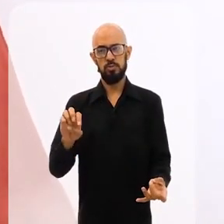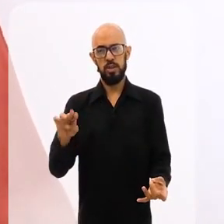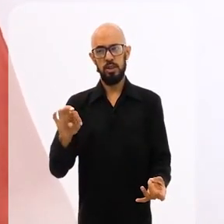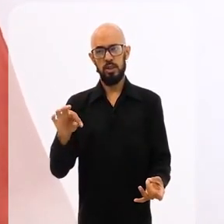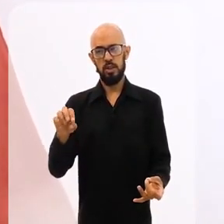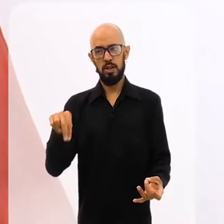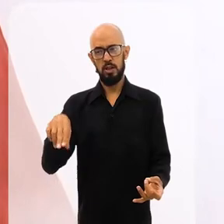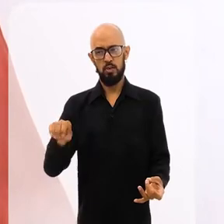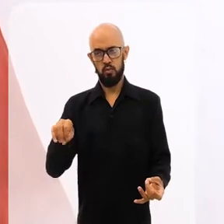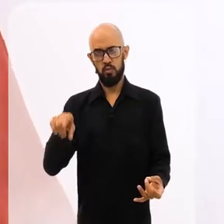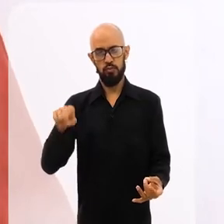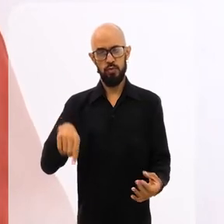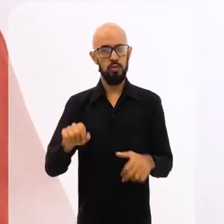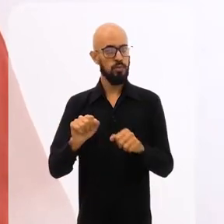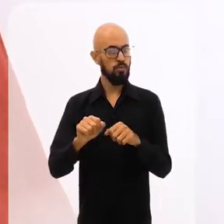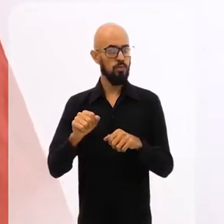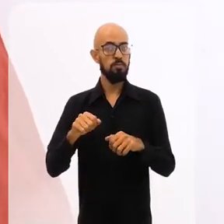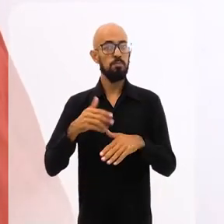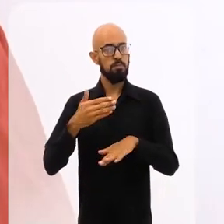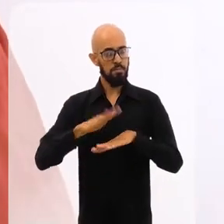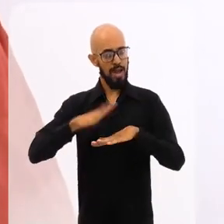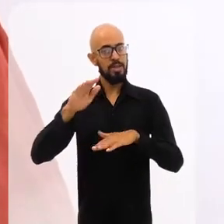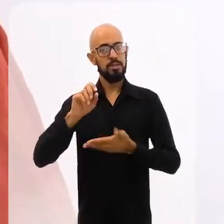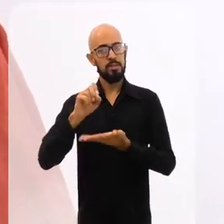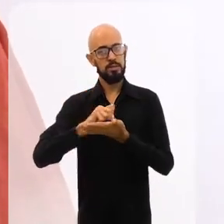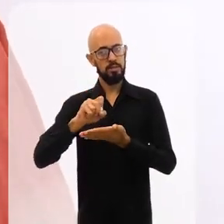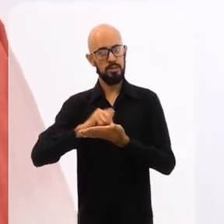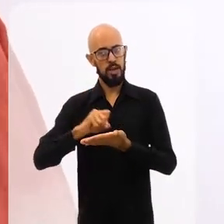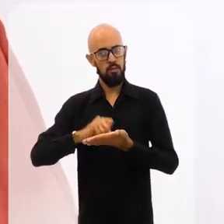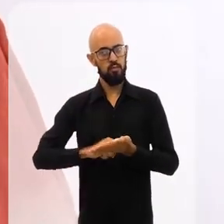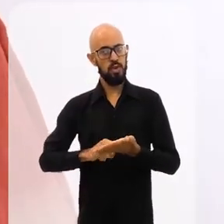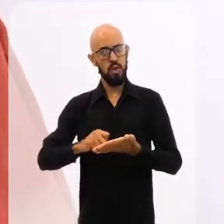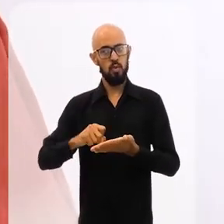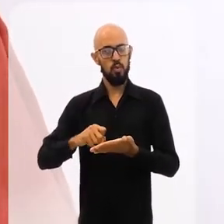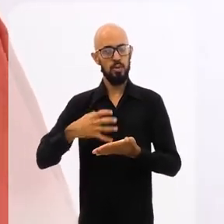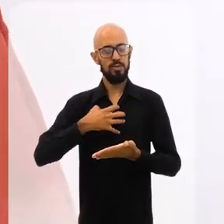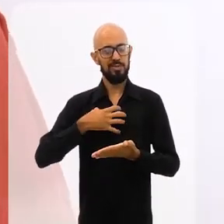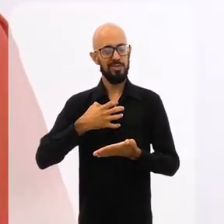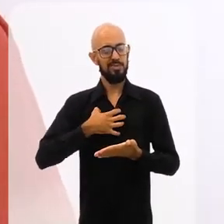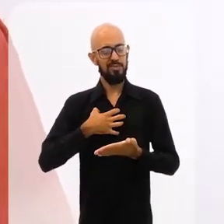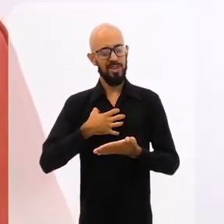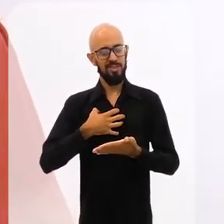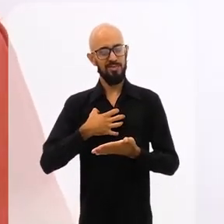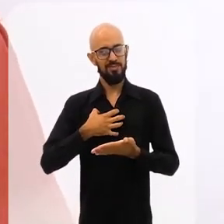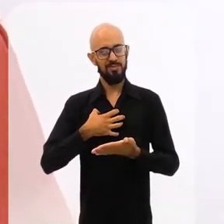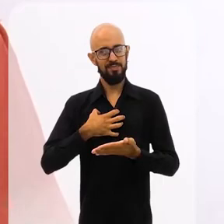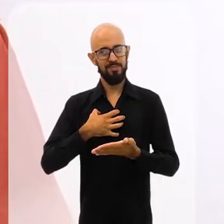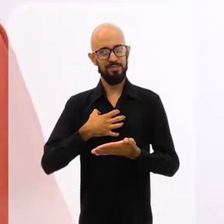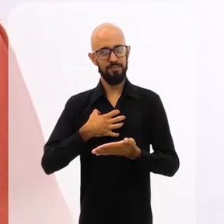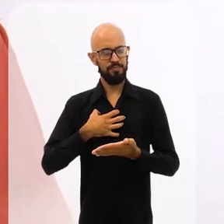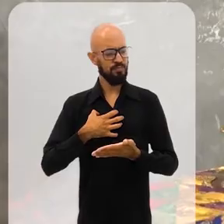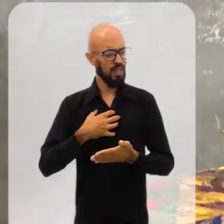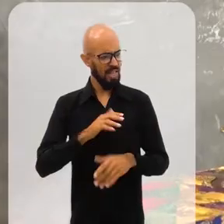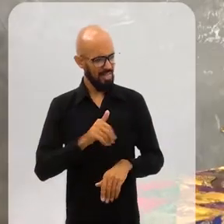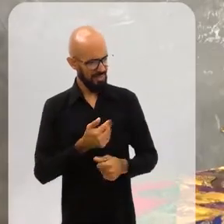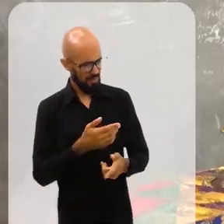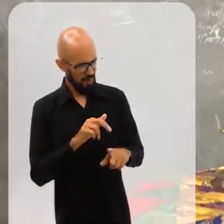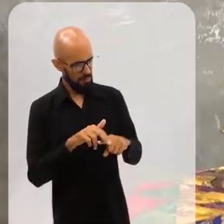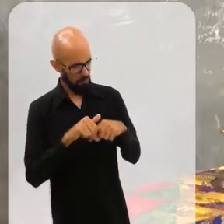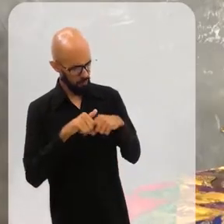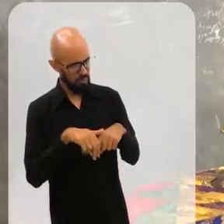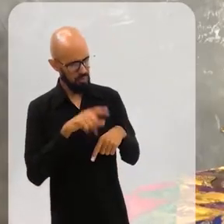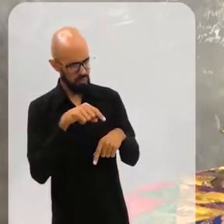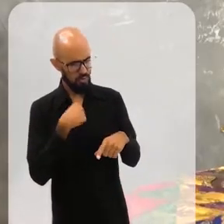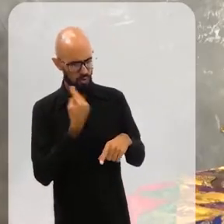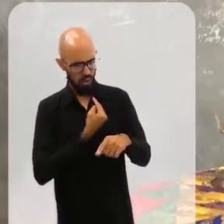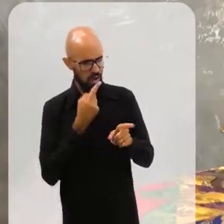foram os que mais praticaram e realizaram e escreveram esse estado de realização. Será por isso,